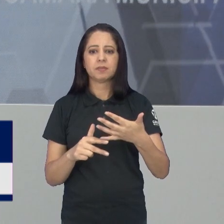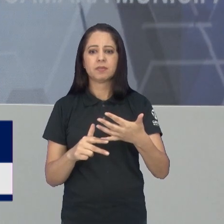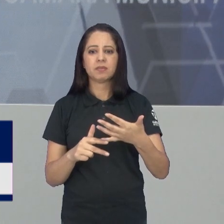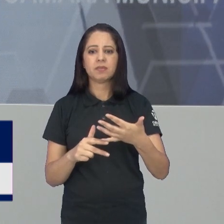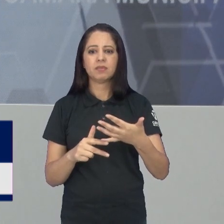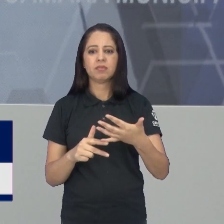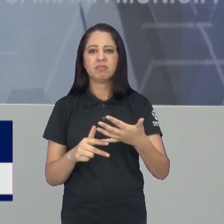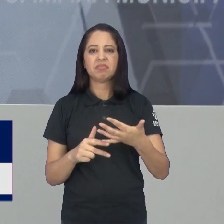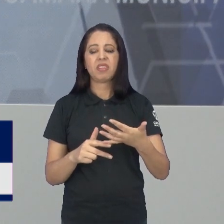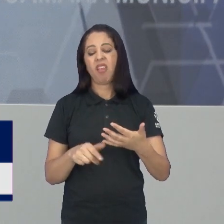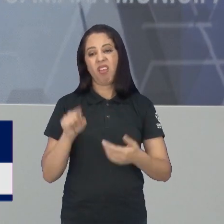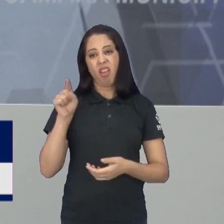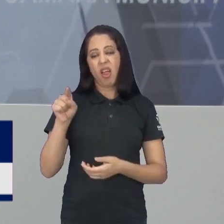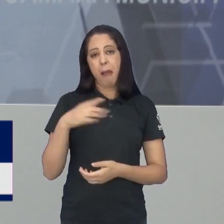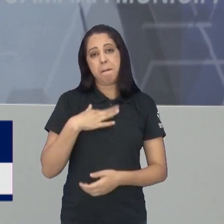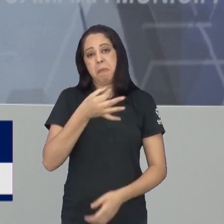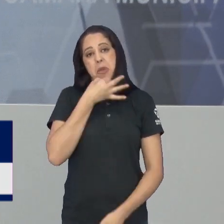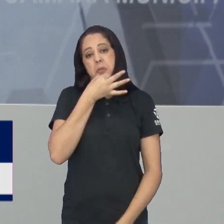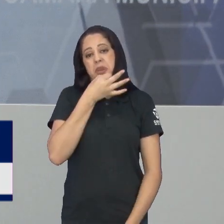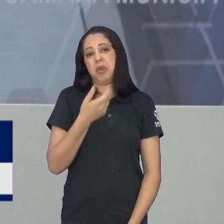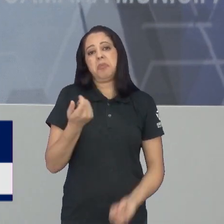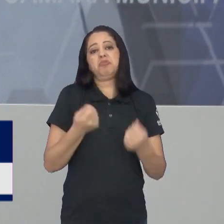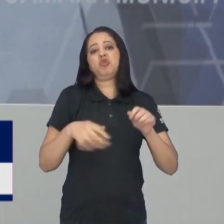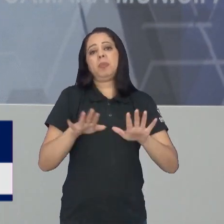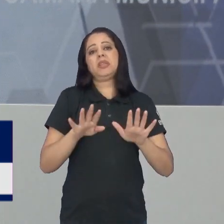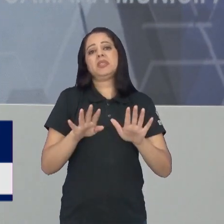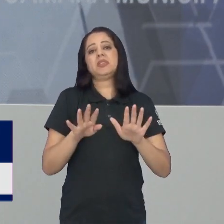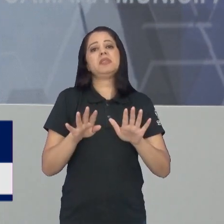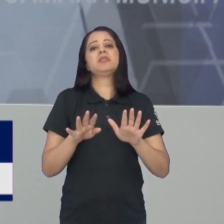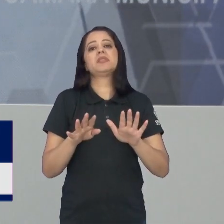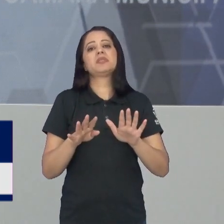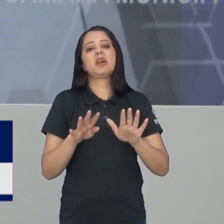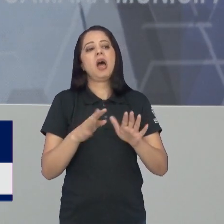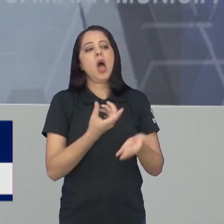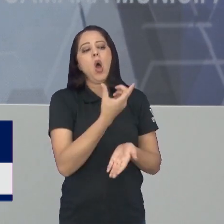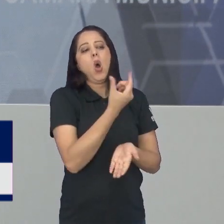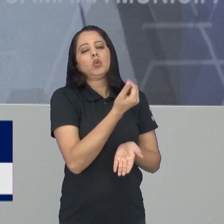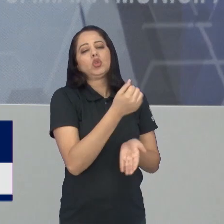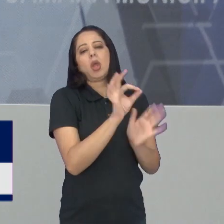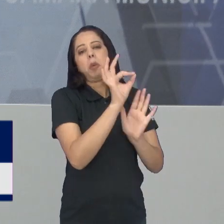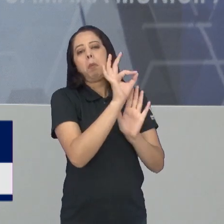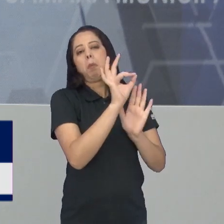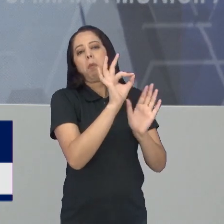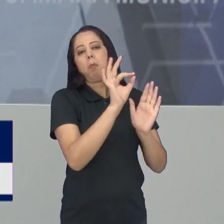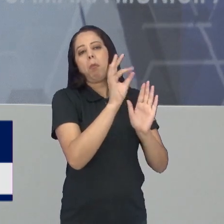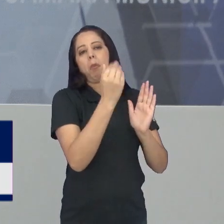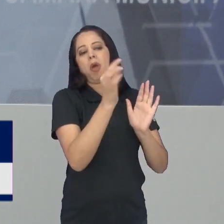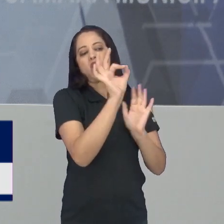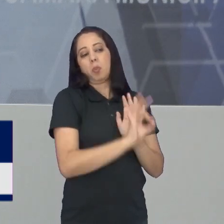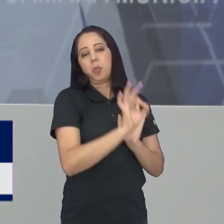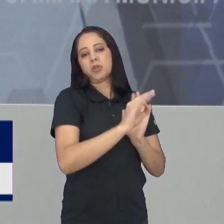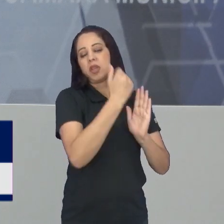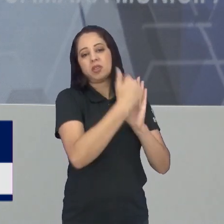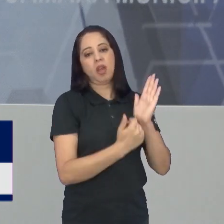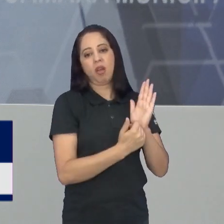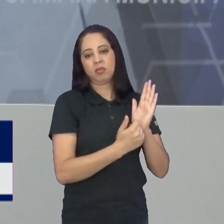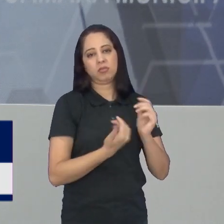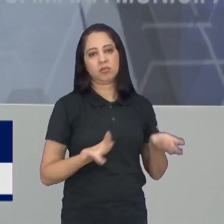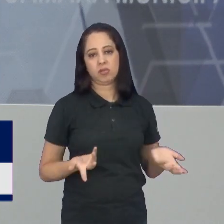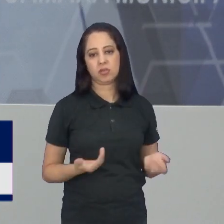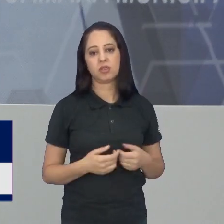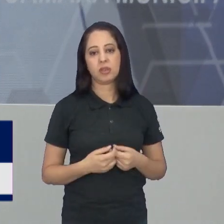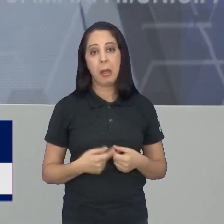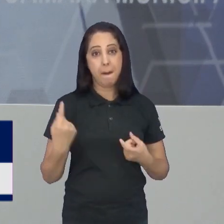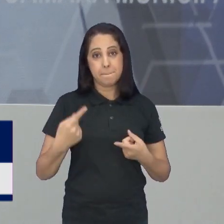outorga onerosa. Deve ser isento. Porque nós precisamos de colocar exatamente